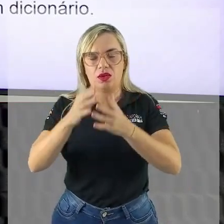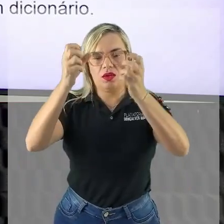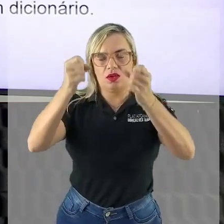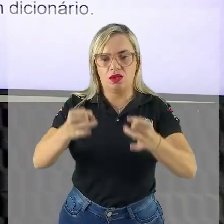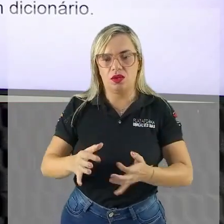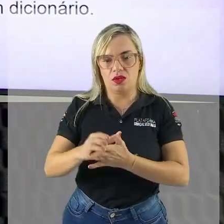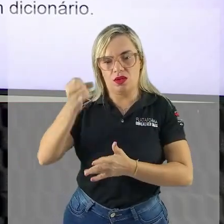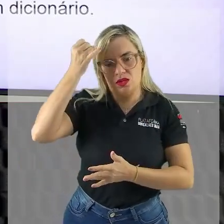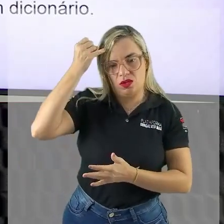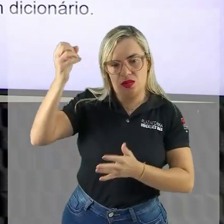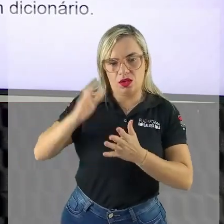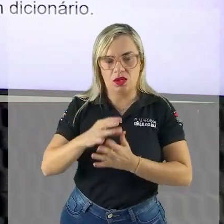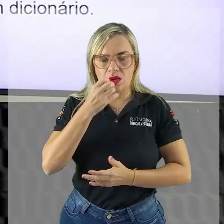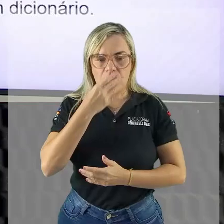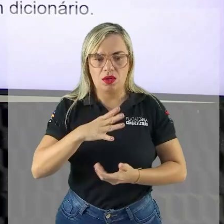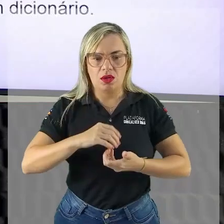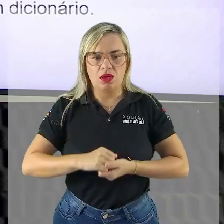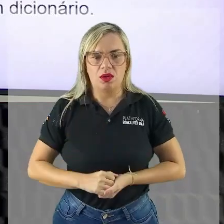essa ideia, tá bom?